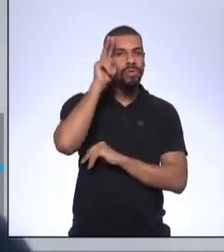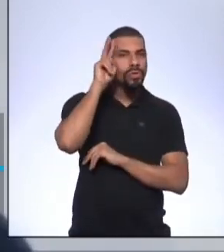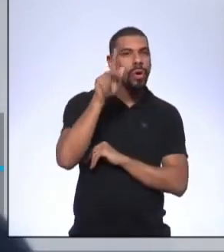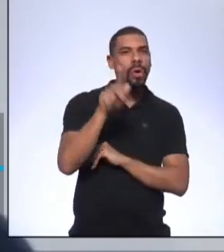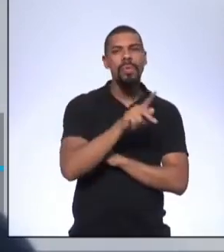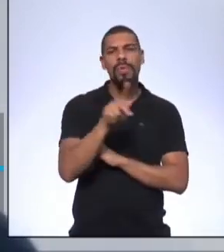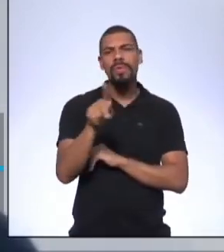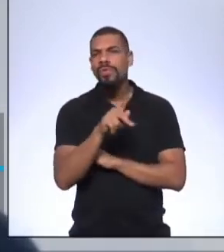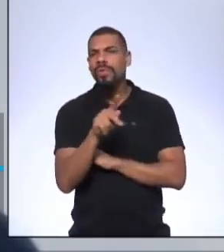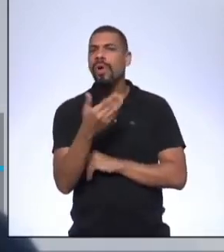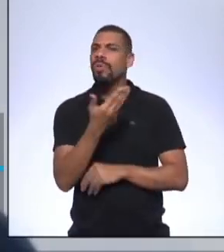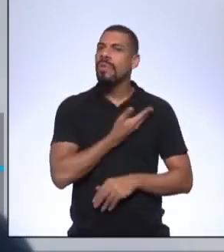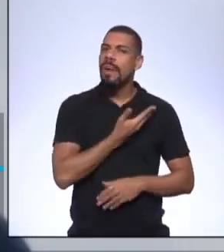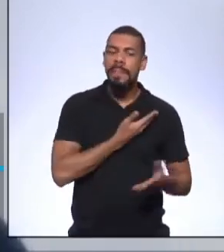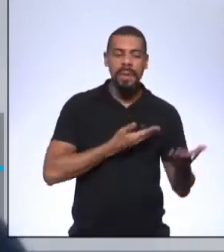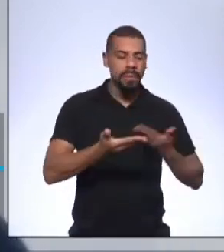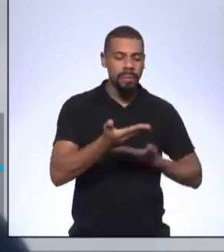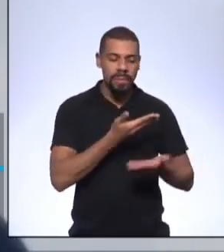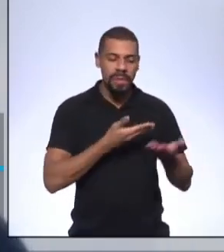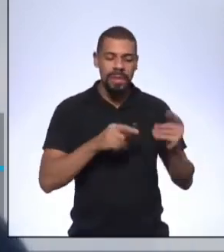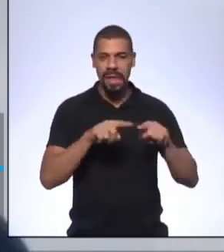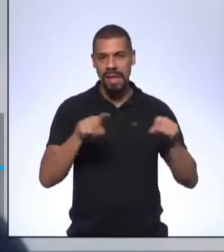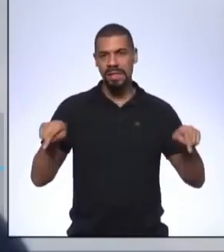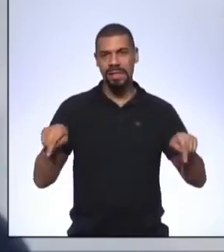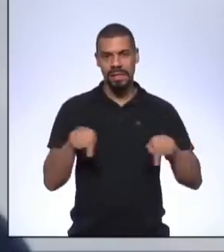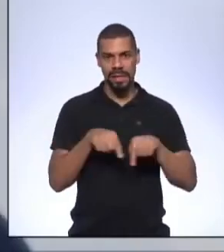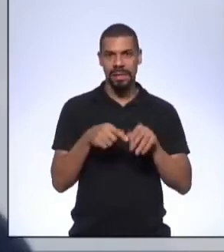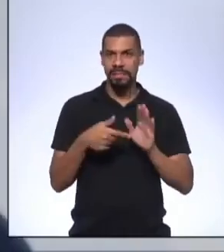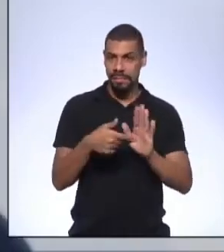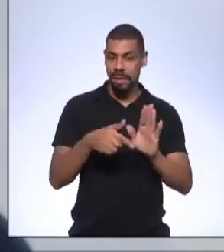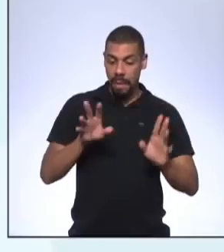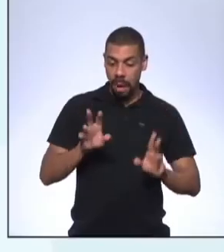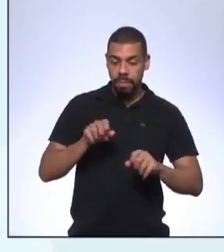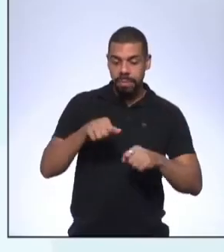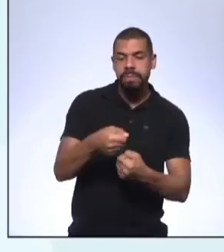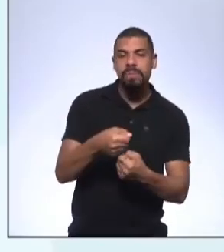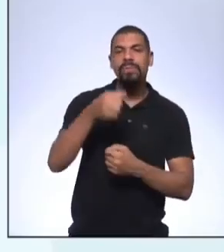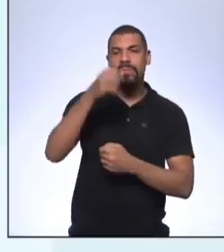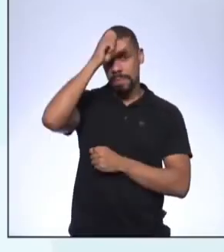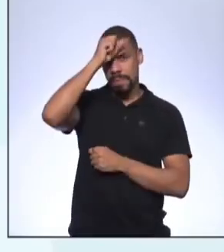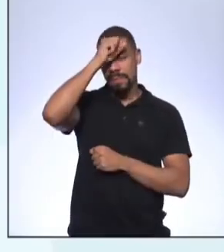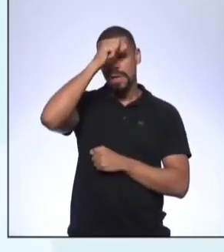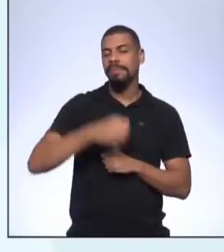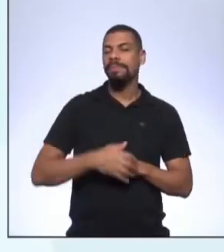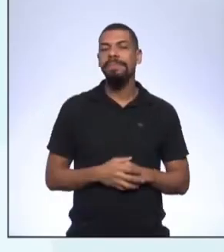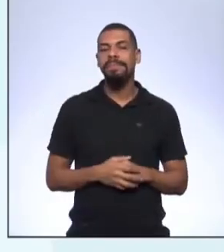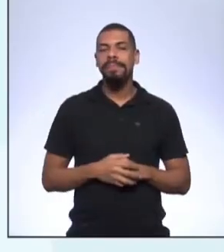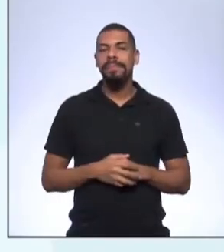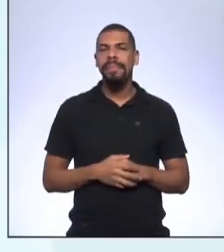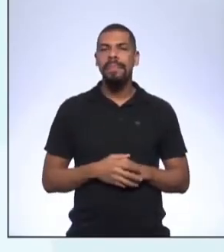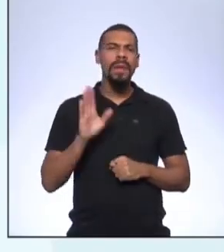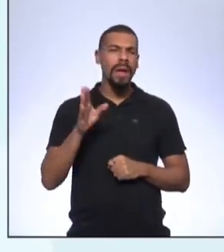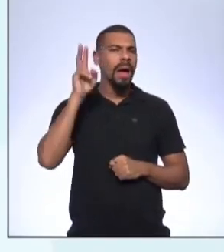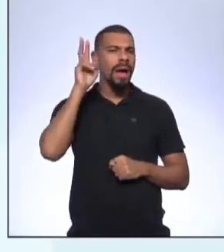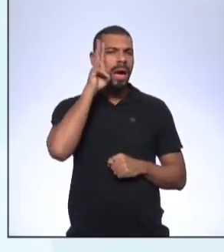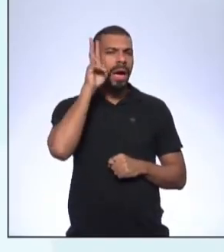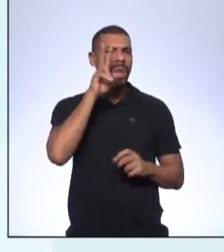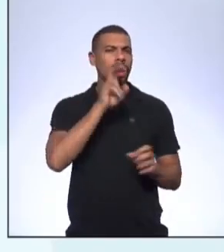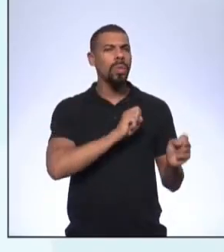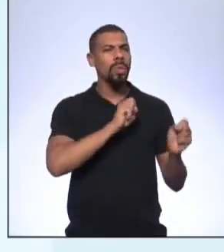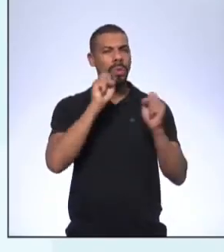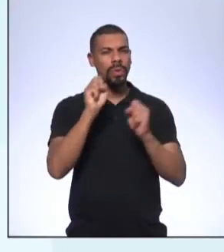seus outros colegas de turma, tá? Para reforçar o aprendizado. Então, olha só, a gente falou da centralização do